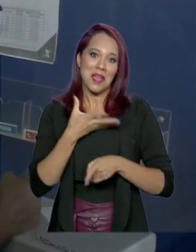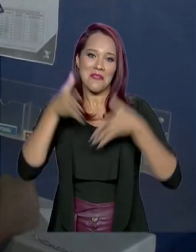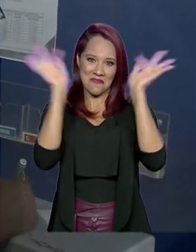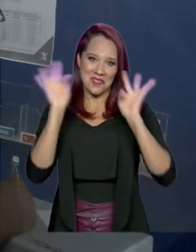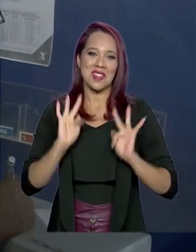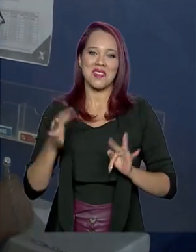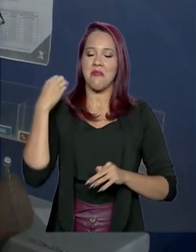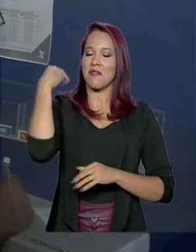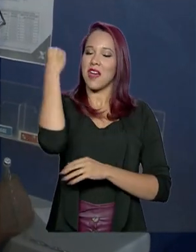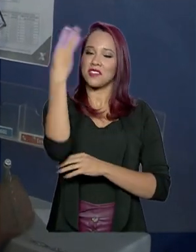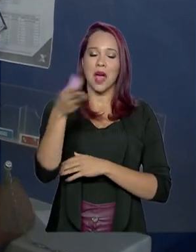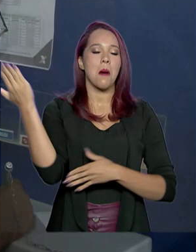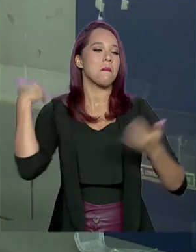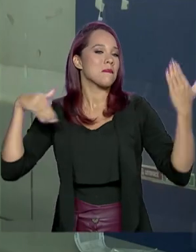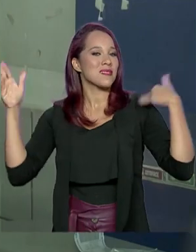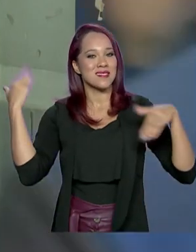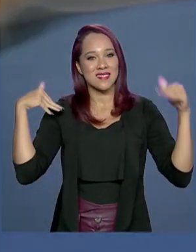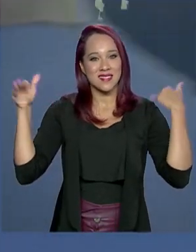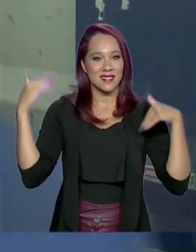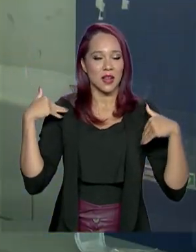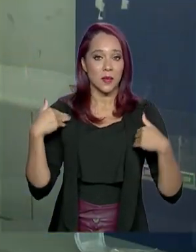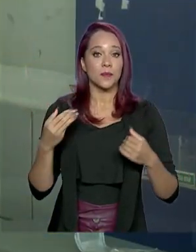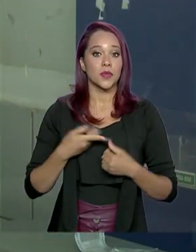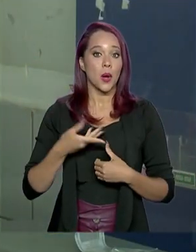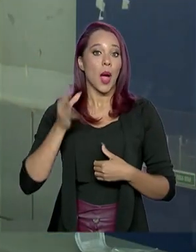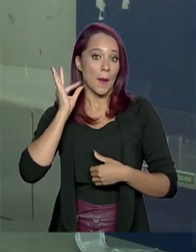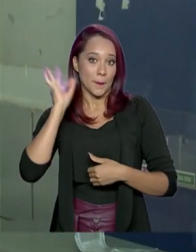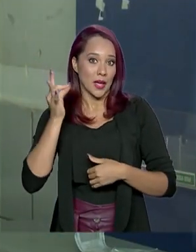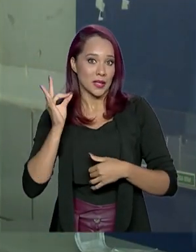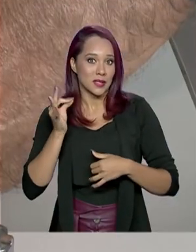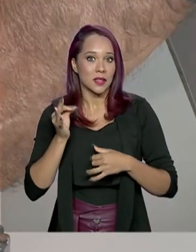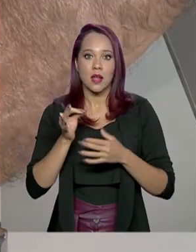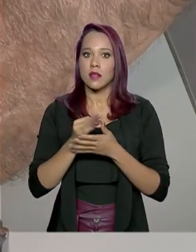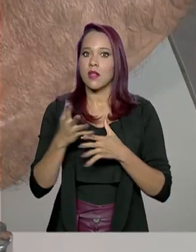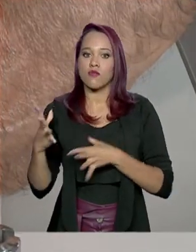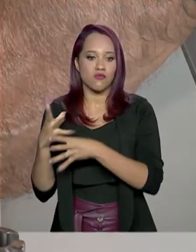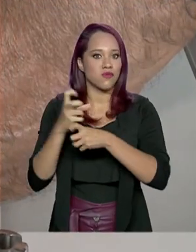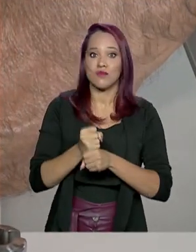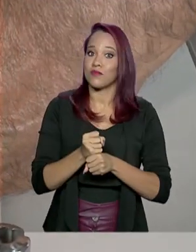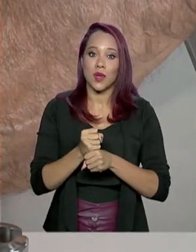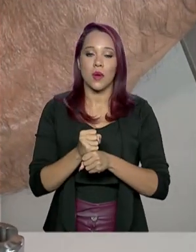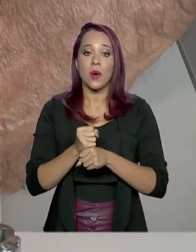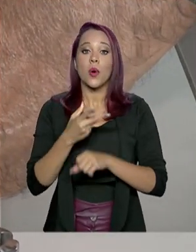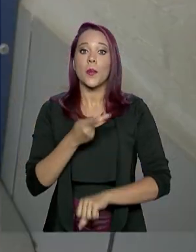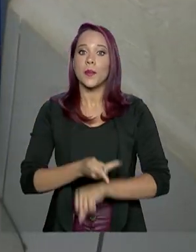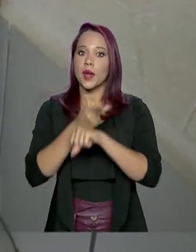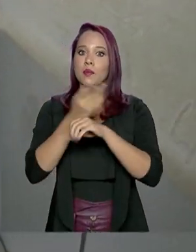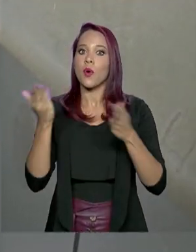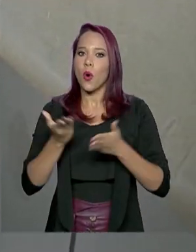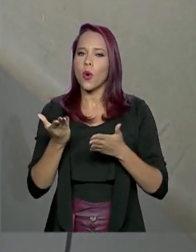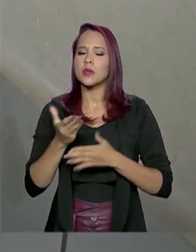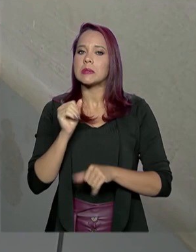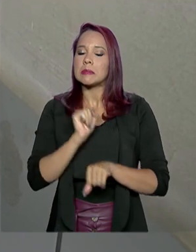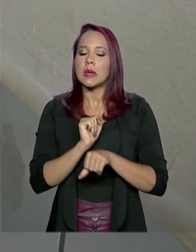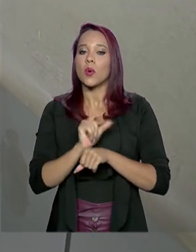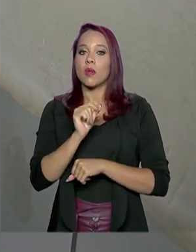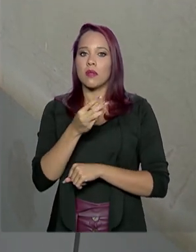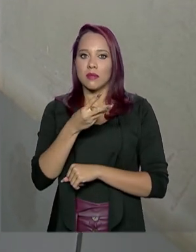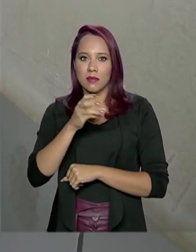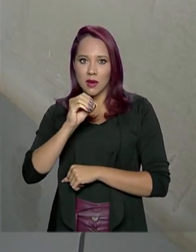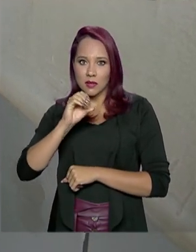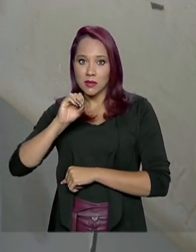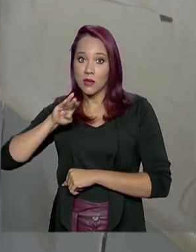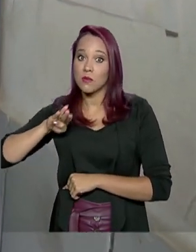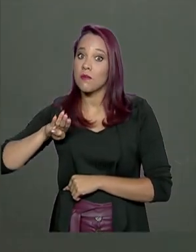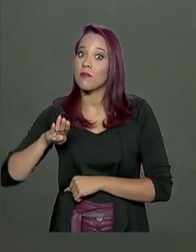feliz e há já um pouco passear a mega sena da virada não acumula e o prêmio este ano está estimado em 300